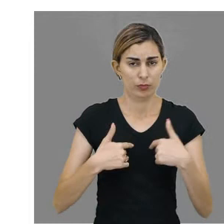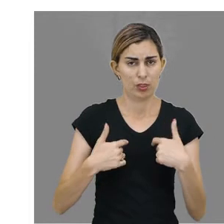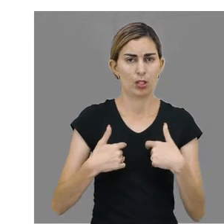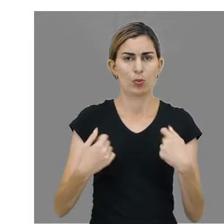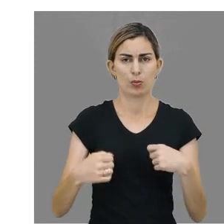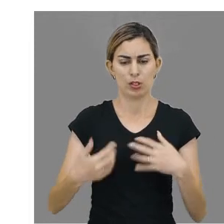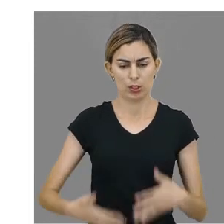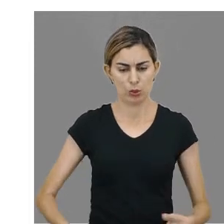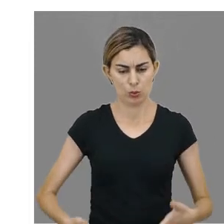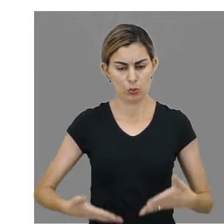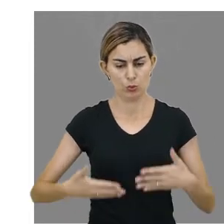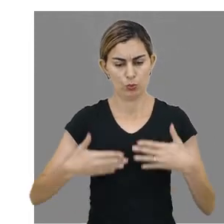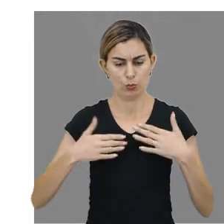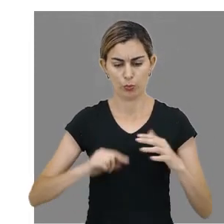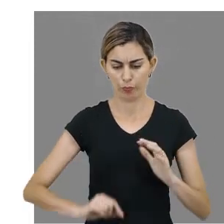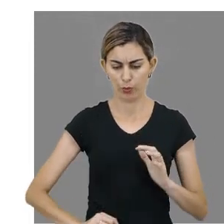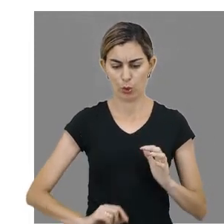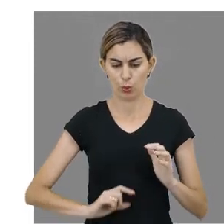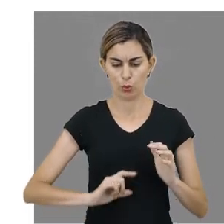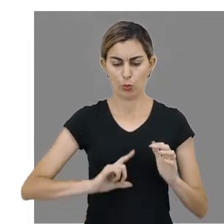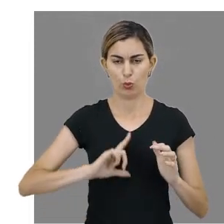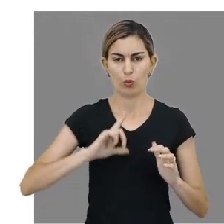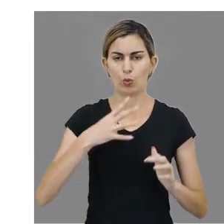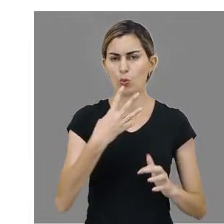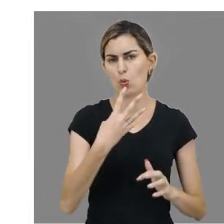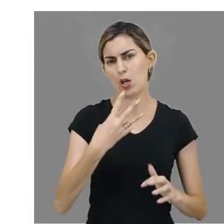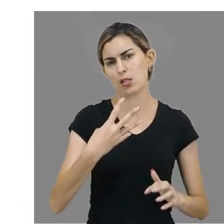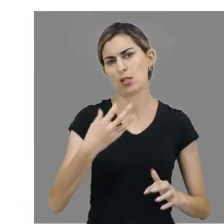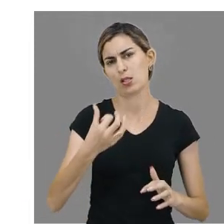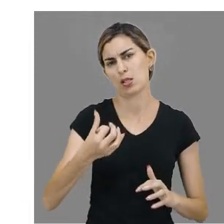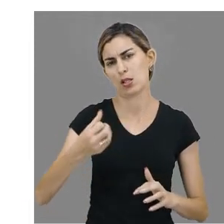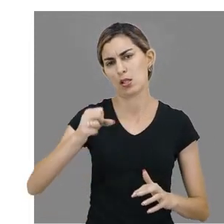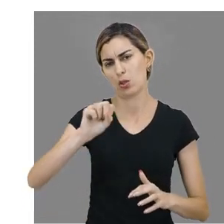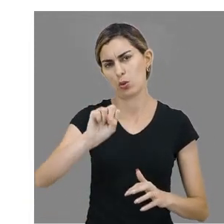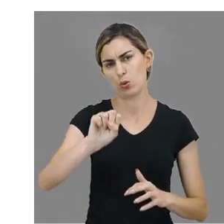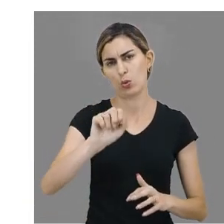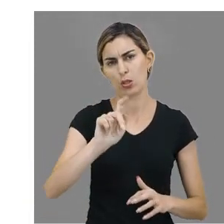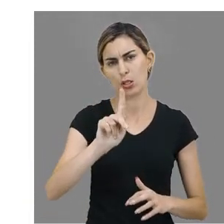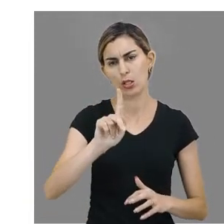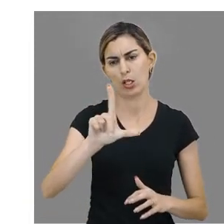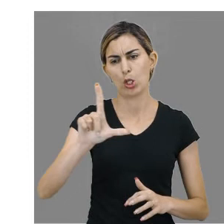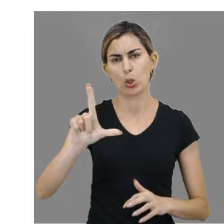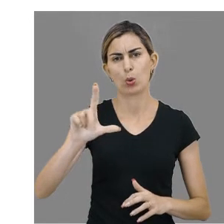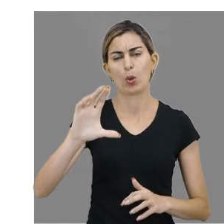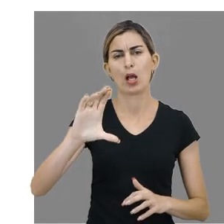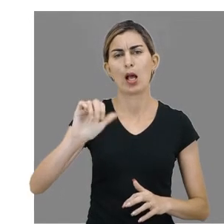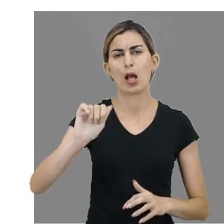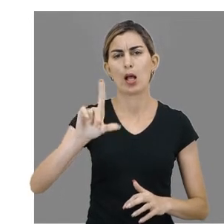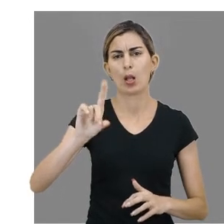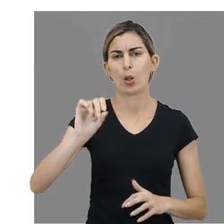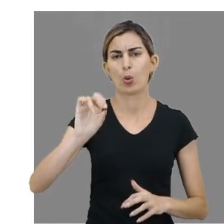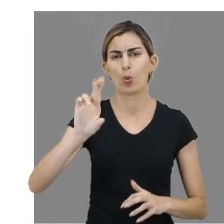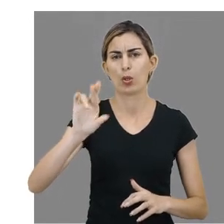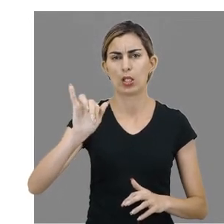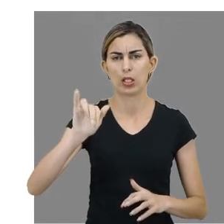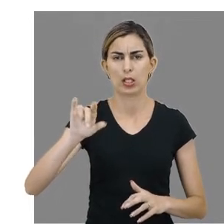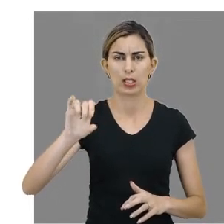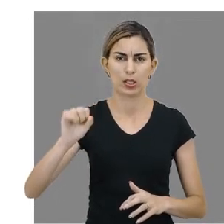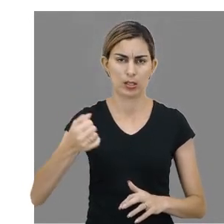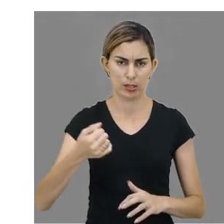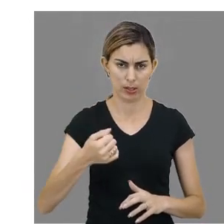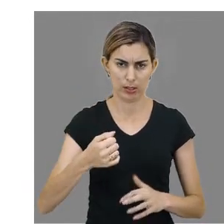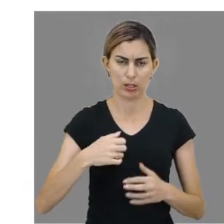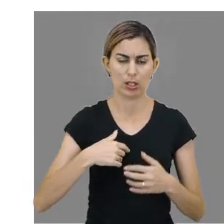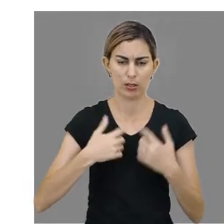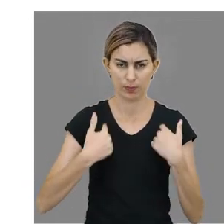minha taxa metabólica fica no valor de 468 quilocalorias por hora. Como o resultado